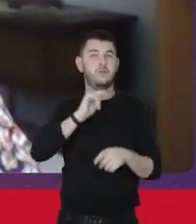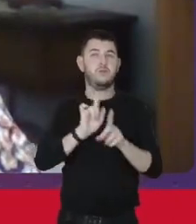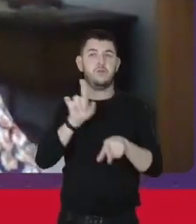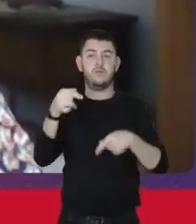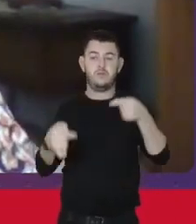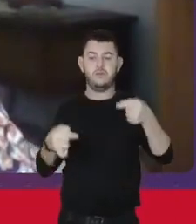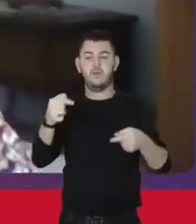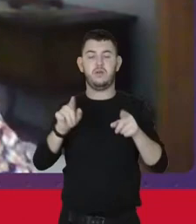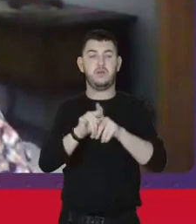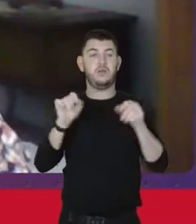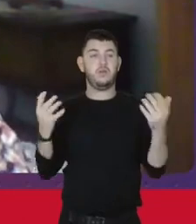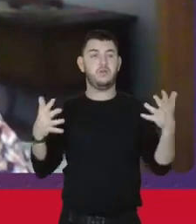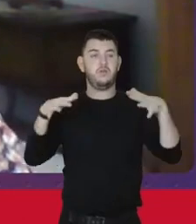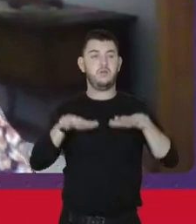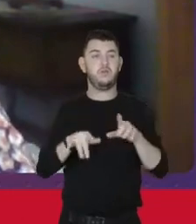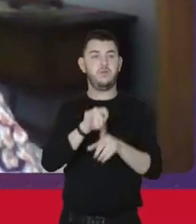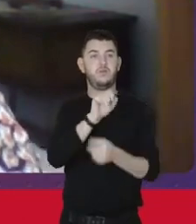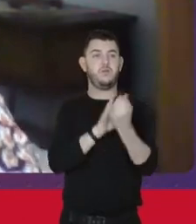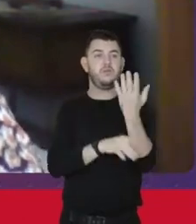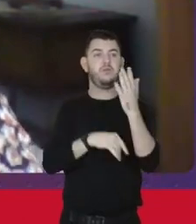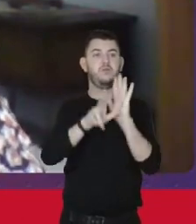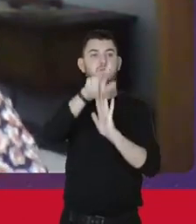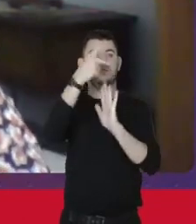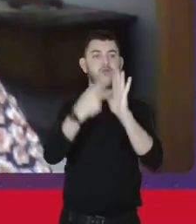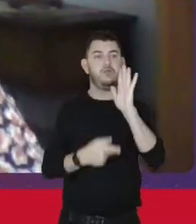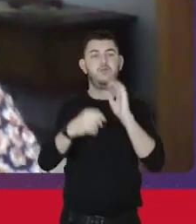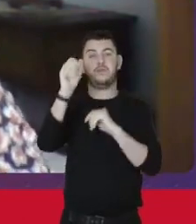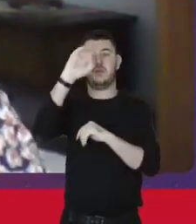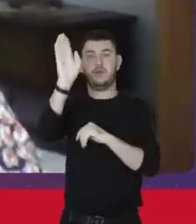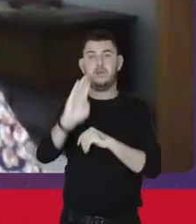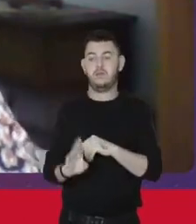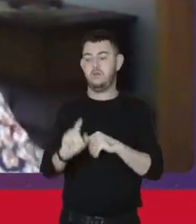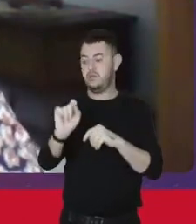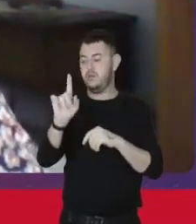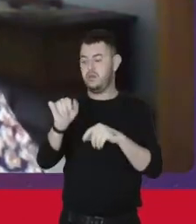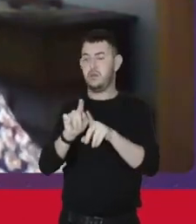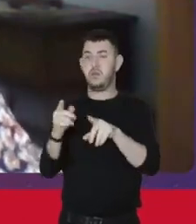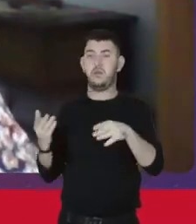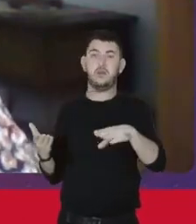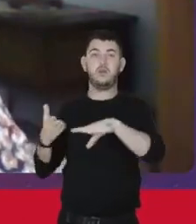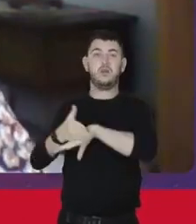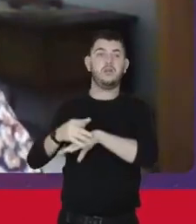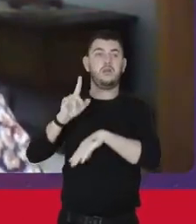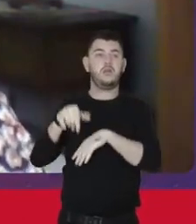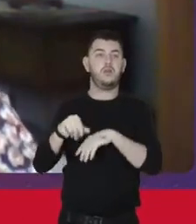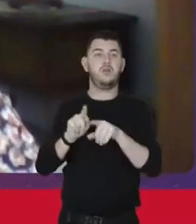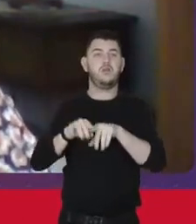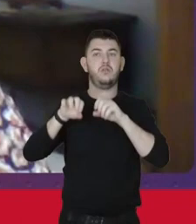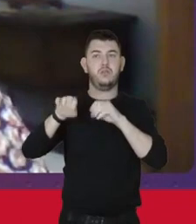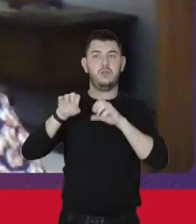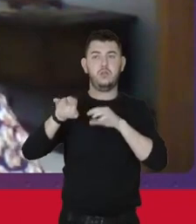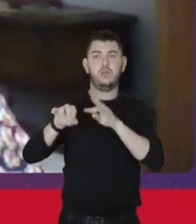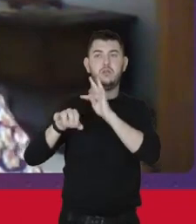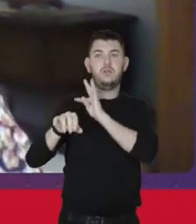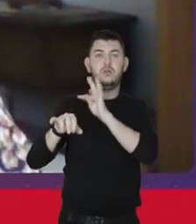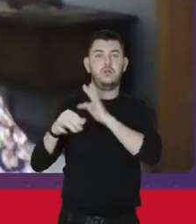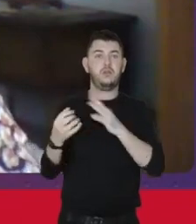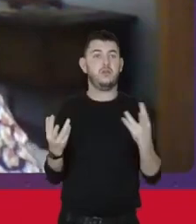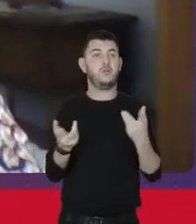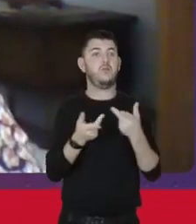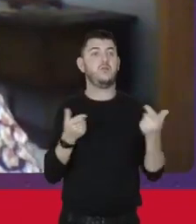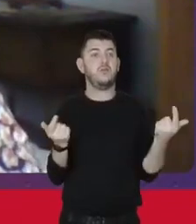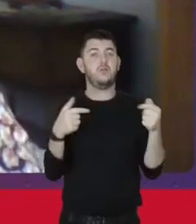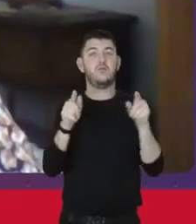inclusão produtiva, com programas nacionais de acesso ao ensino técnico e emprego, qualificação